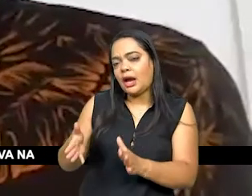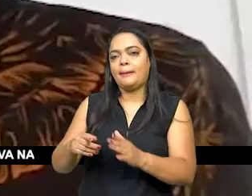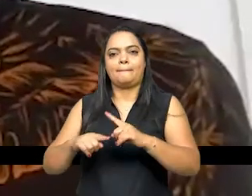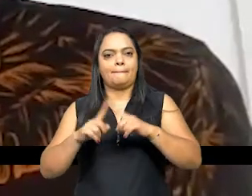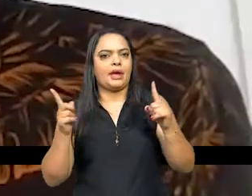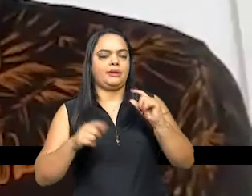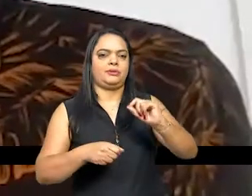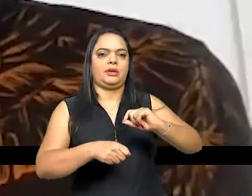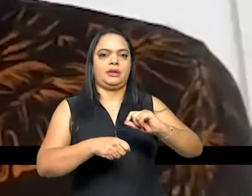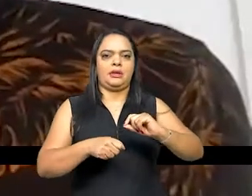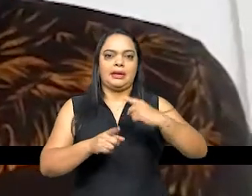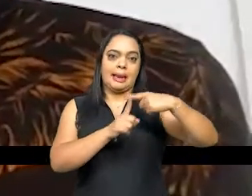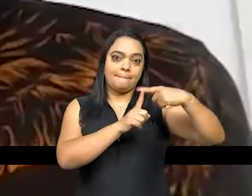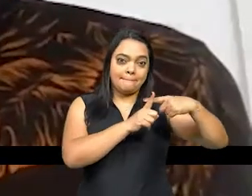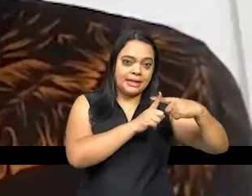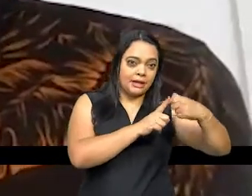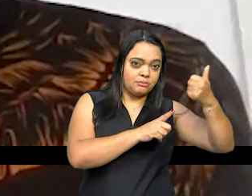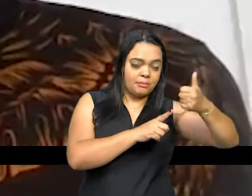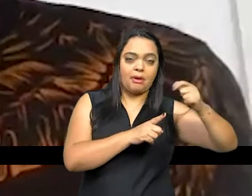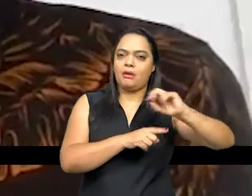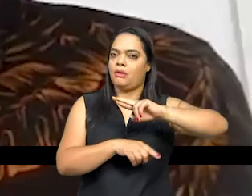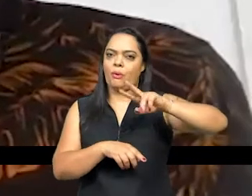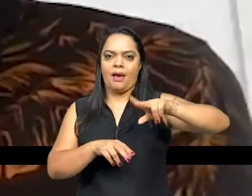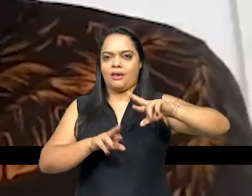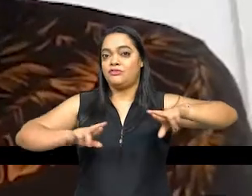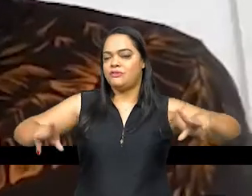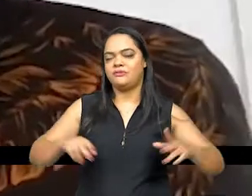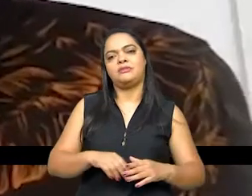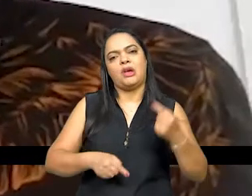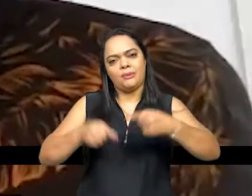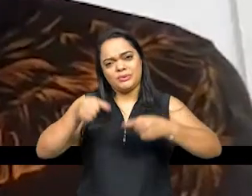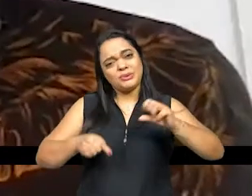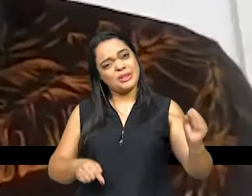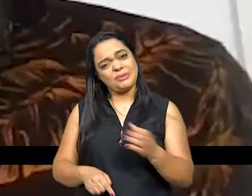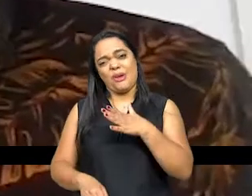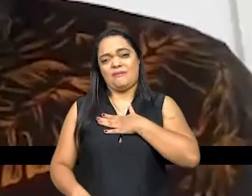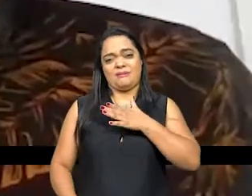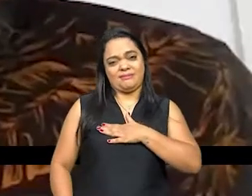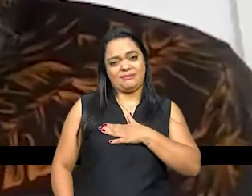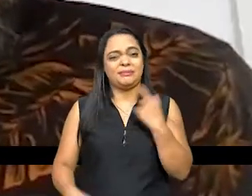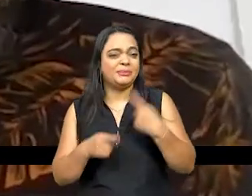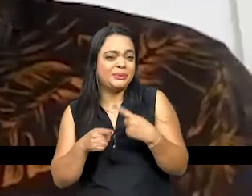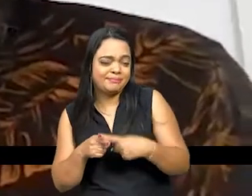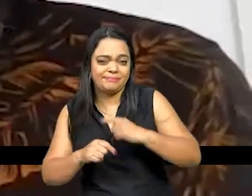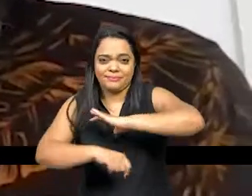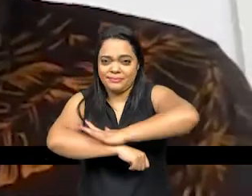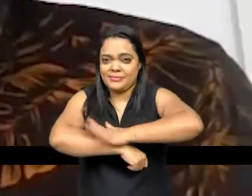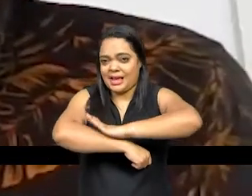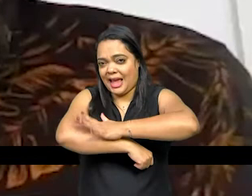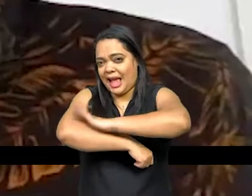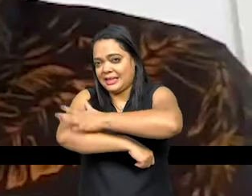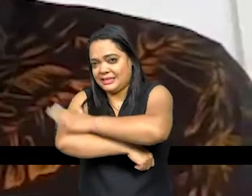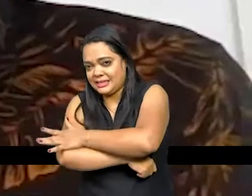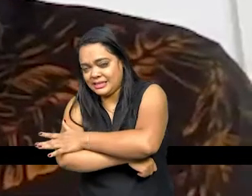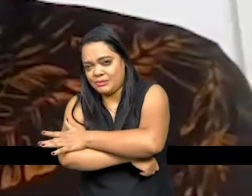que predominava na primeira metade. Essa é uma discussão que tá muito nova para mim, porque o nosso racismo e a nossa noção de